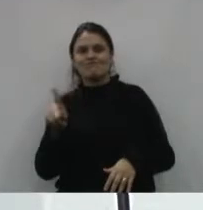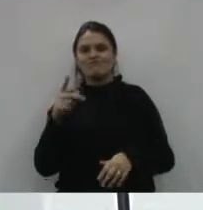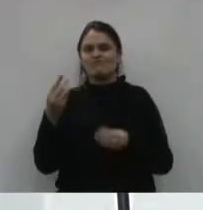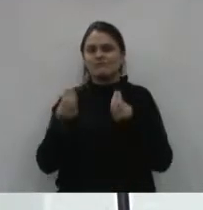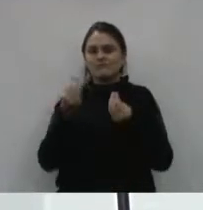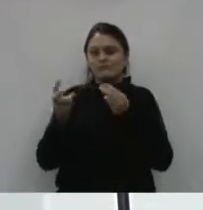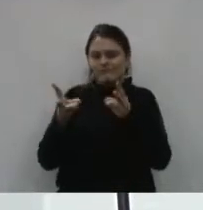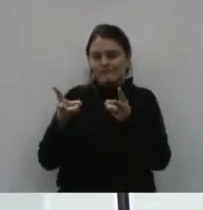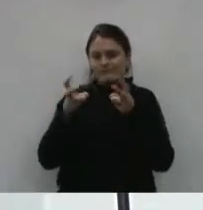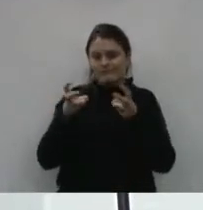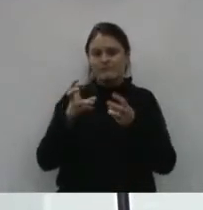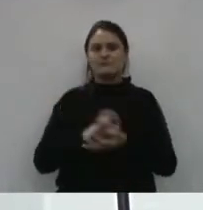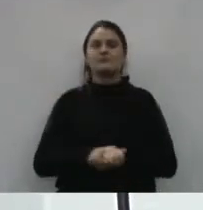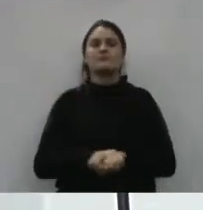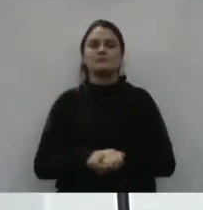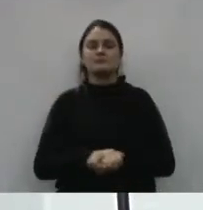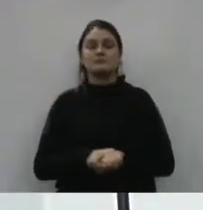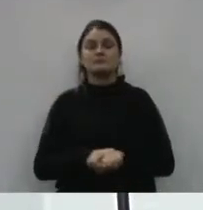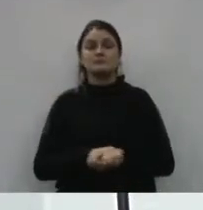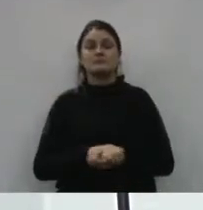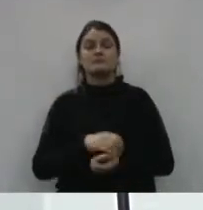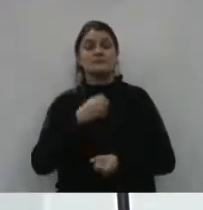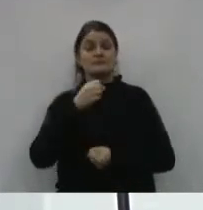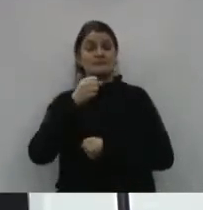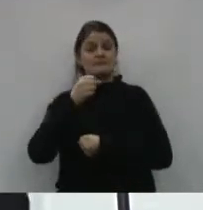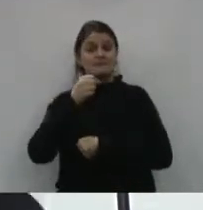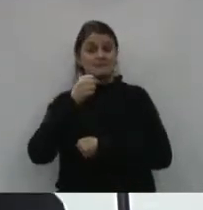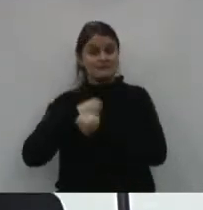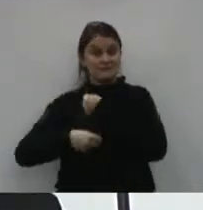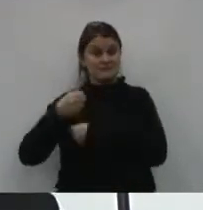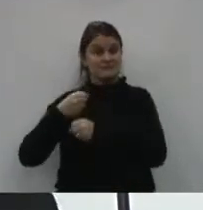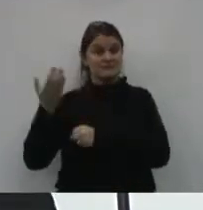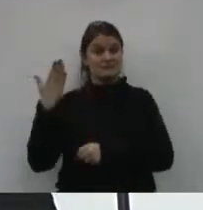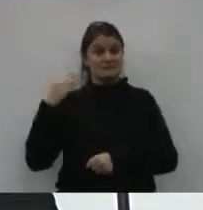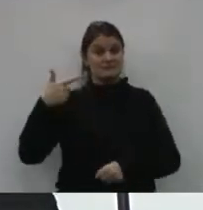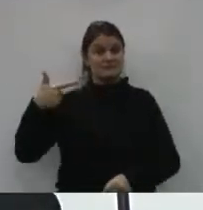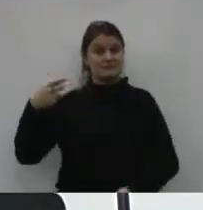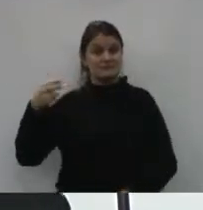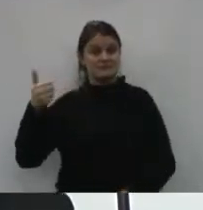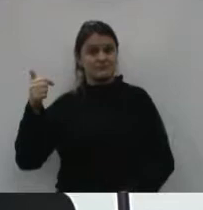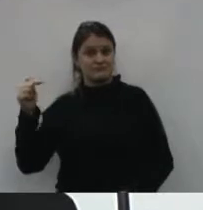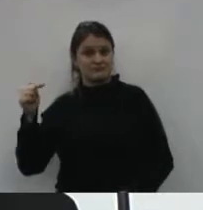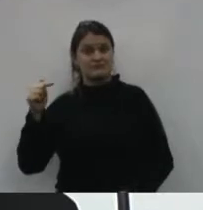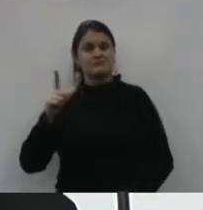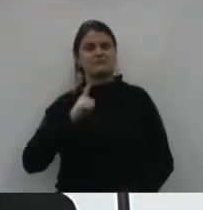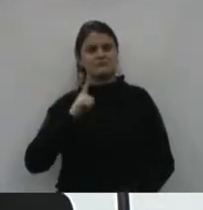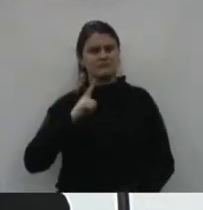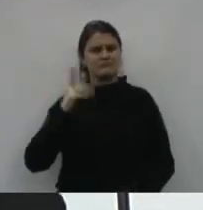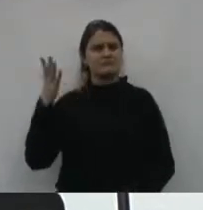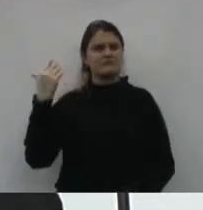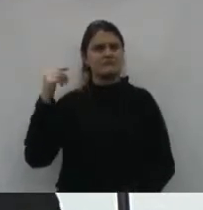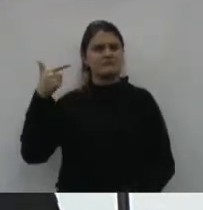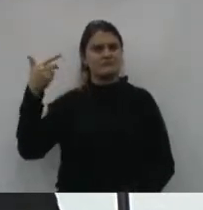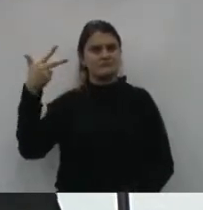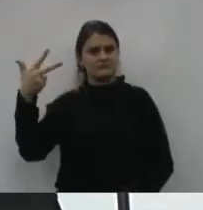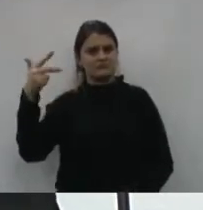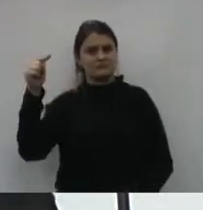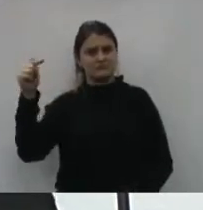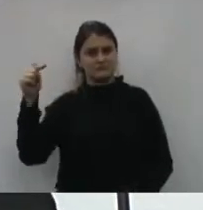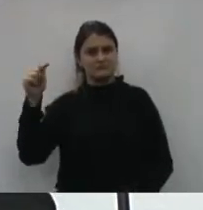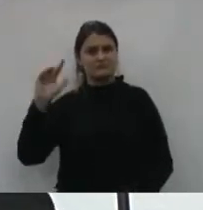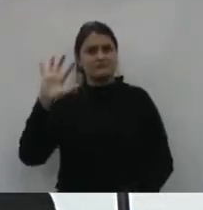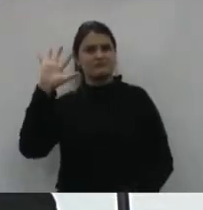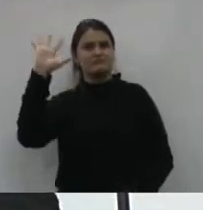geral no ano de 2017 tivemos 35 casos de